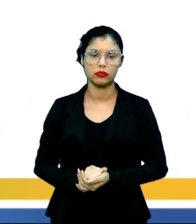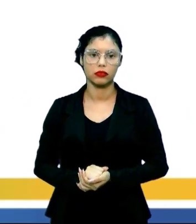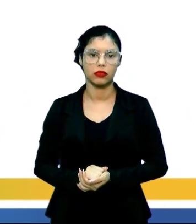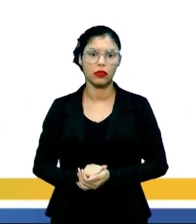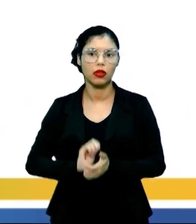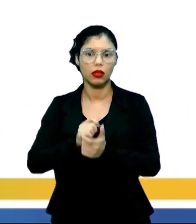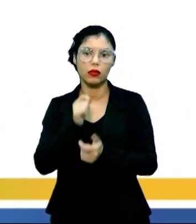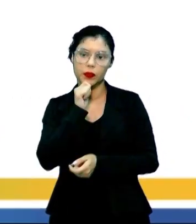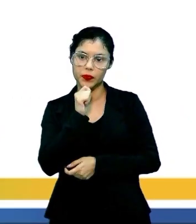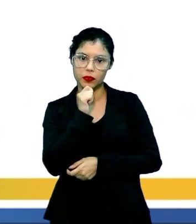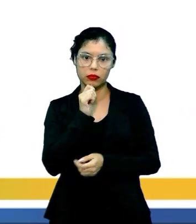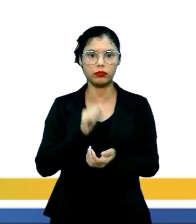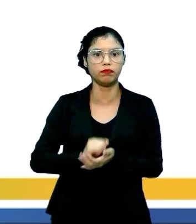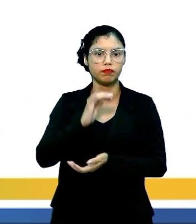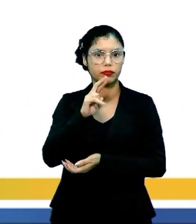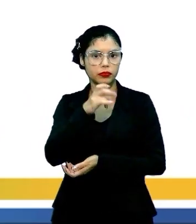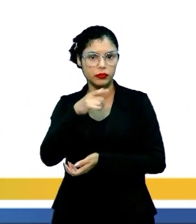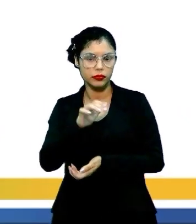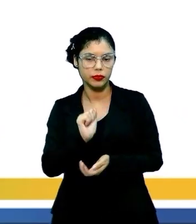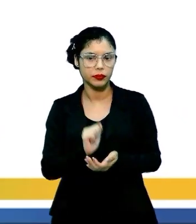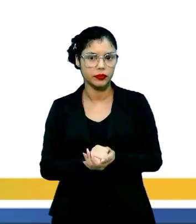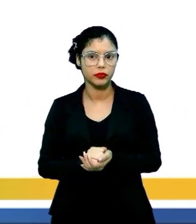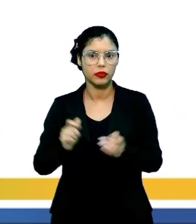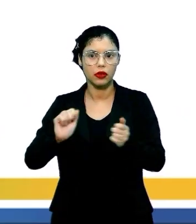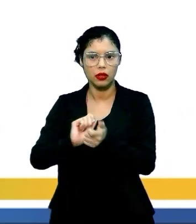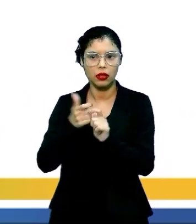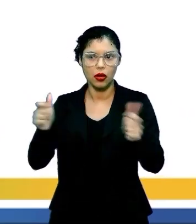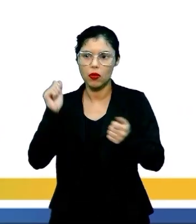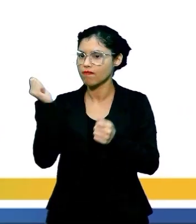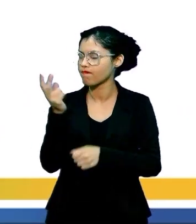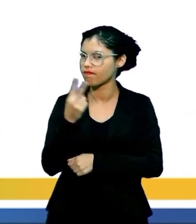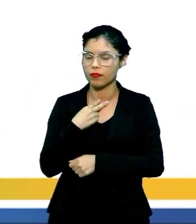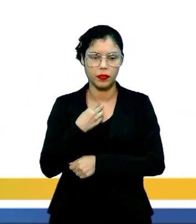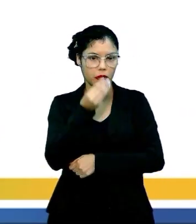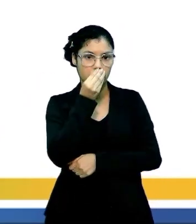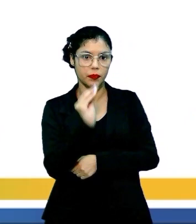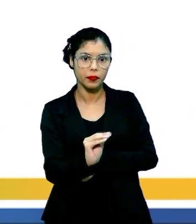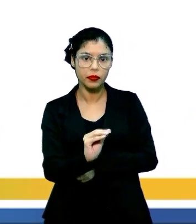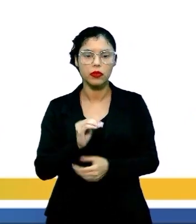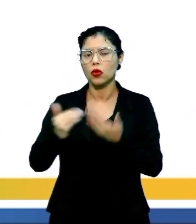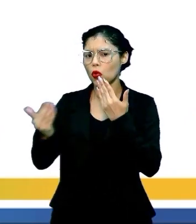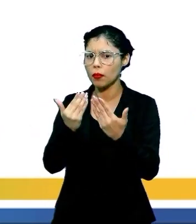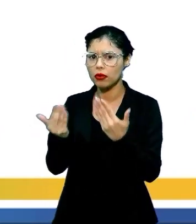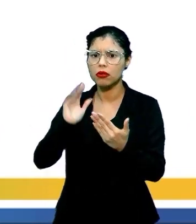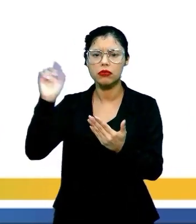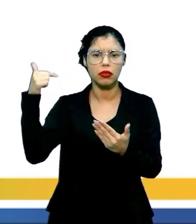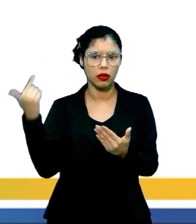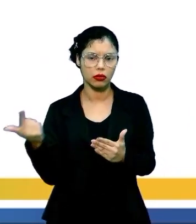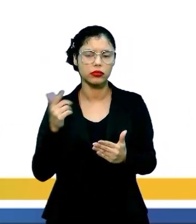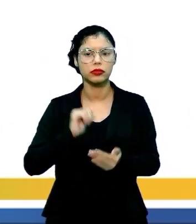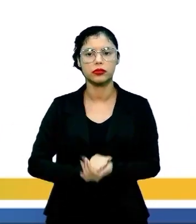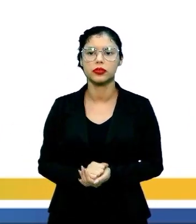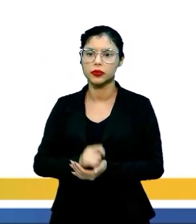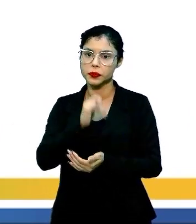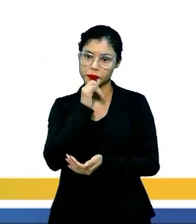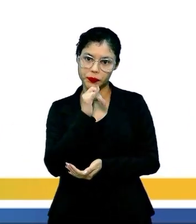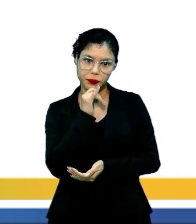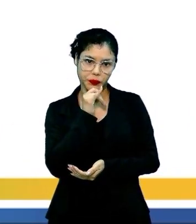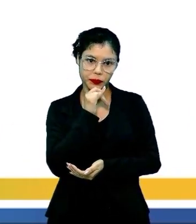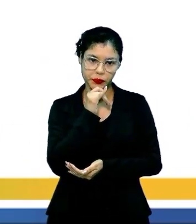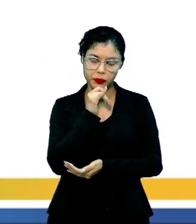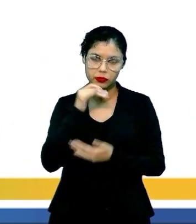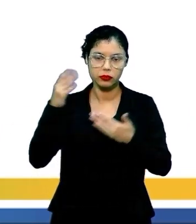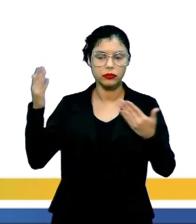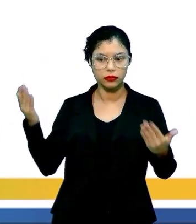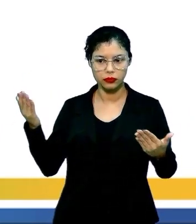Corpo extenso. Os corpos extensos são dimensões que não podem ser desprezadas quando comparadas com outras dimensões dentro